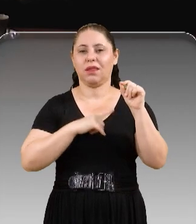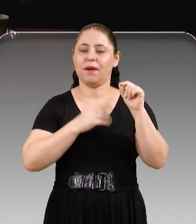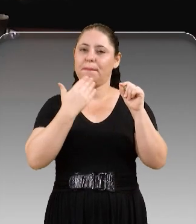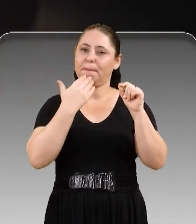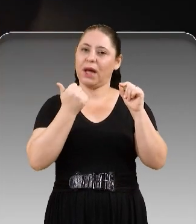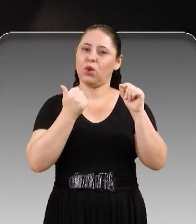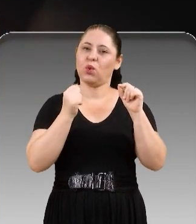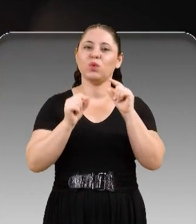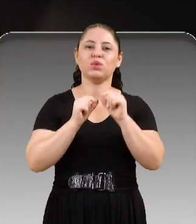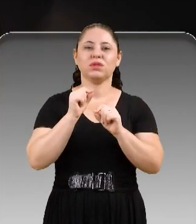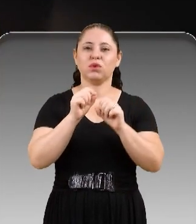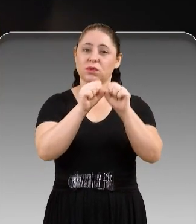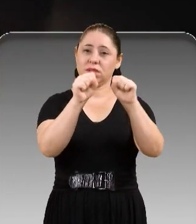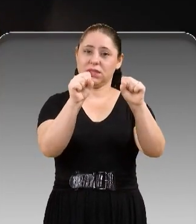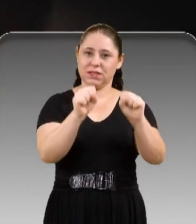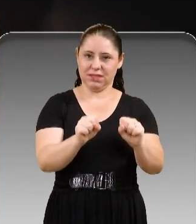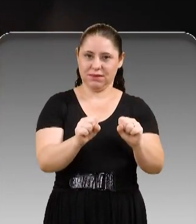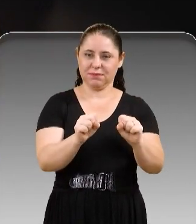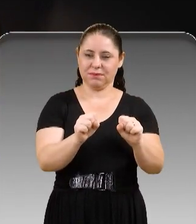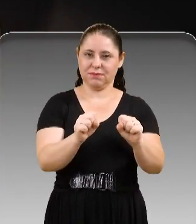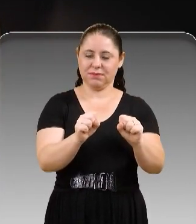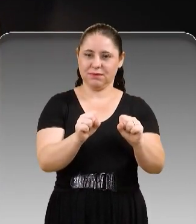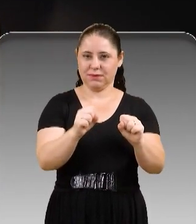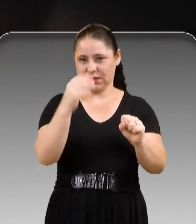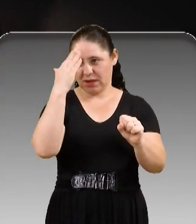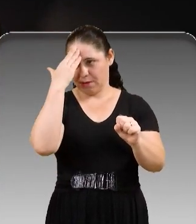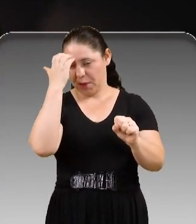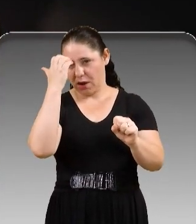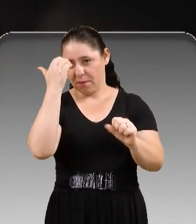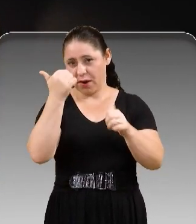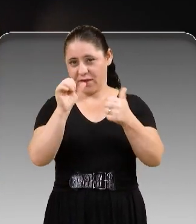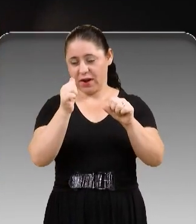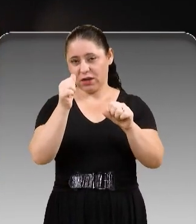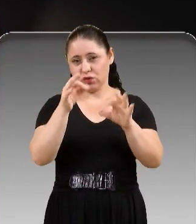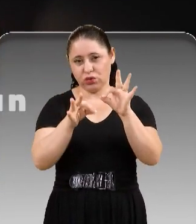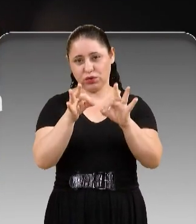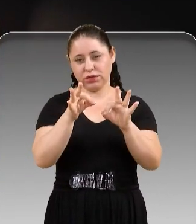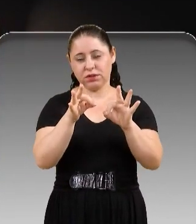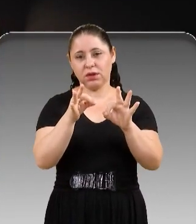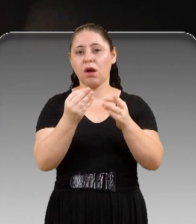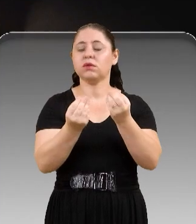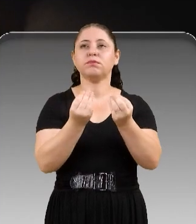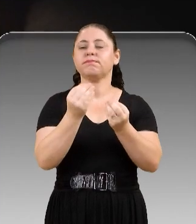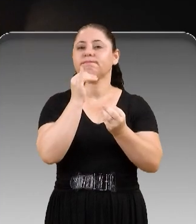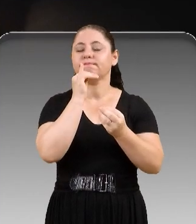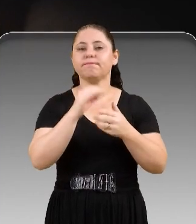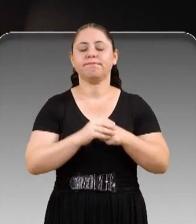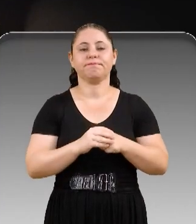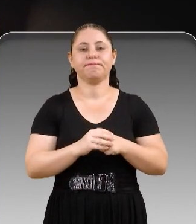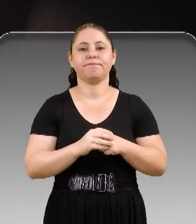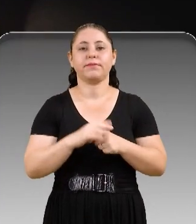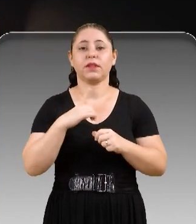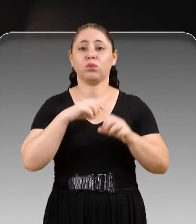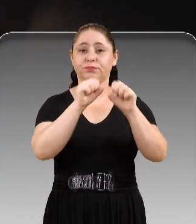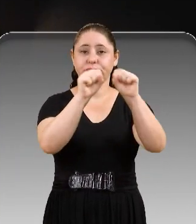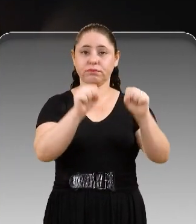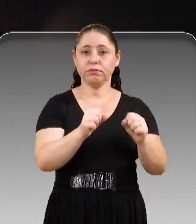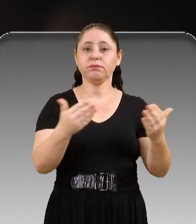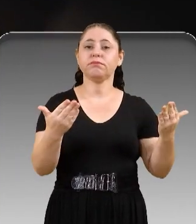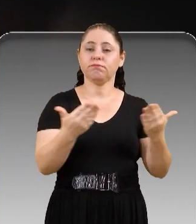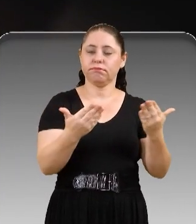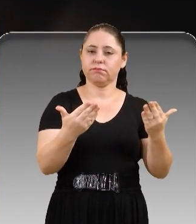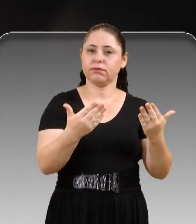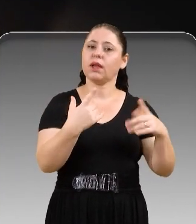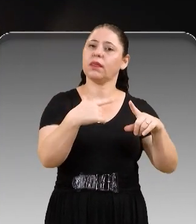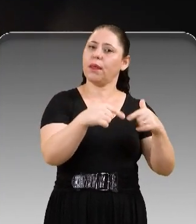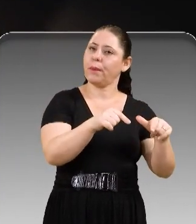oportunidade, nós melhorarmos o sistema de automação do judiciário. Então, eu dou exemplo, nós temos um